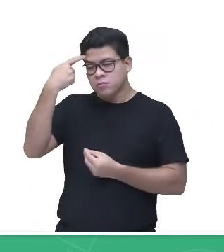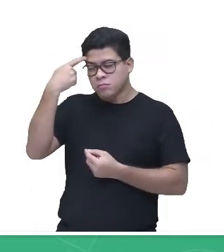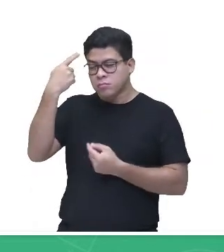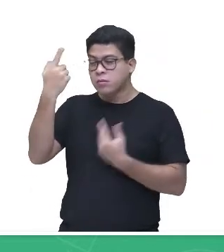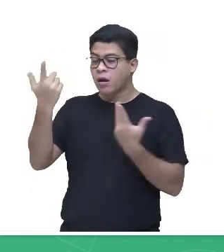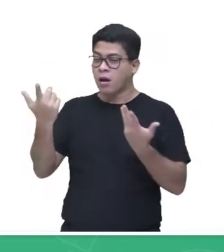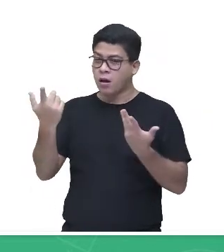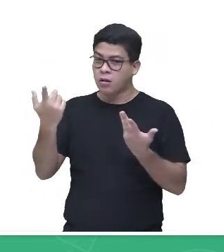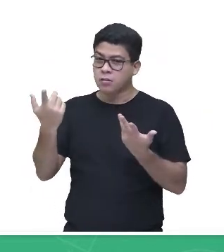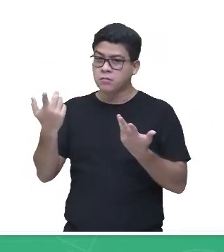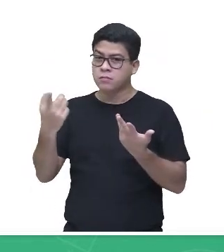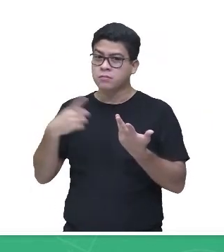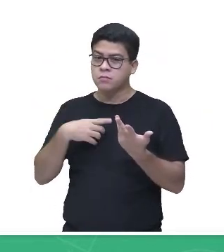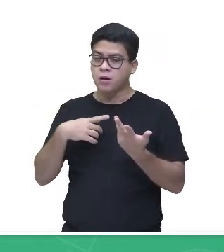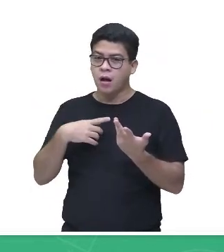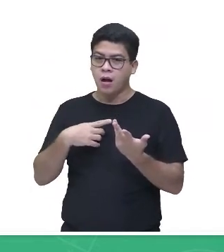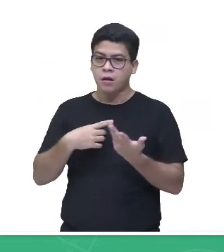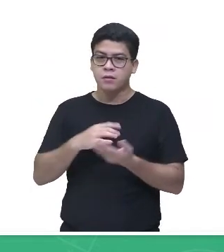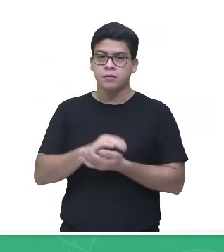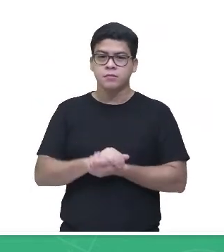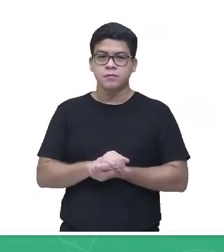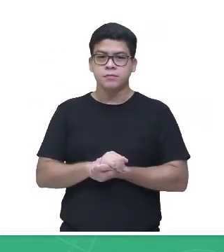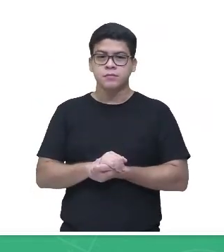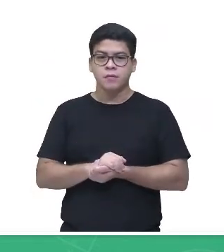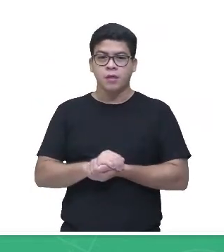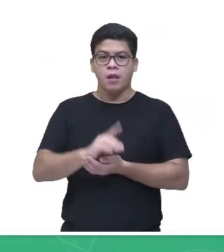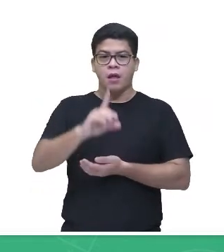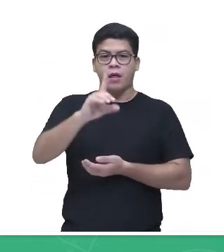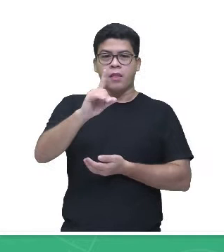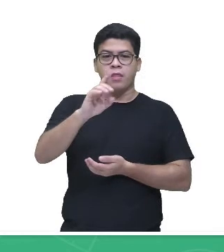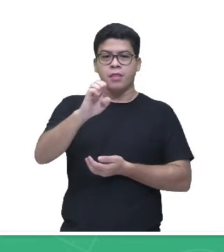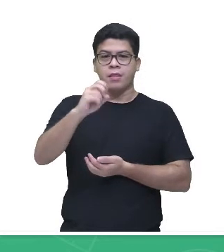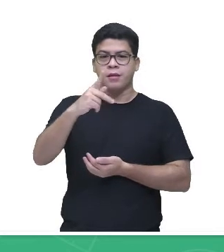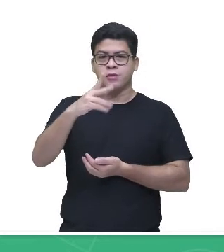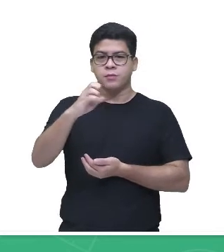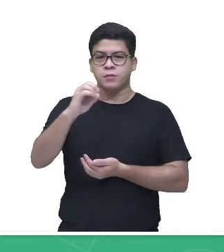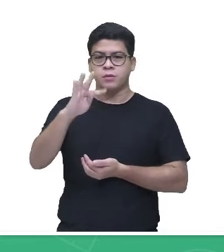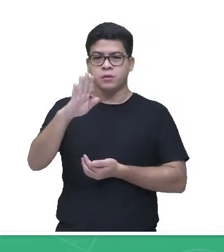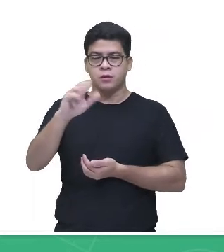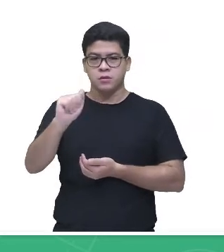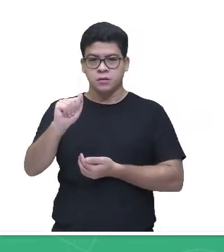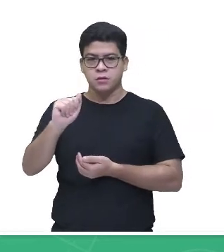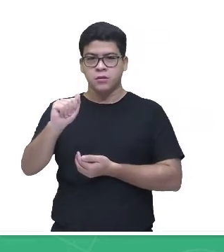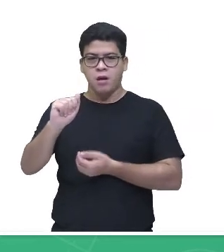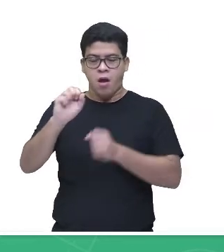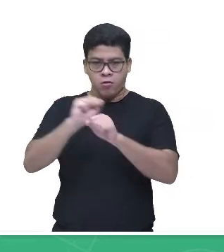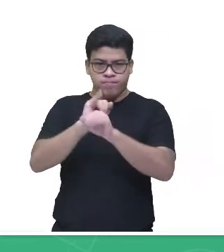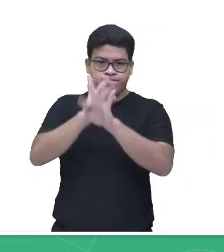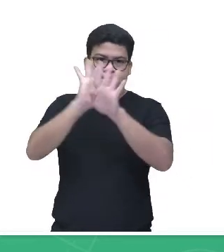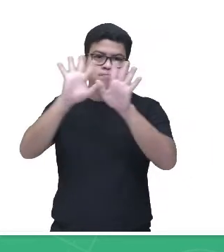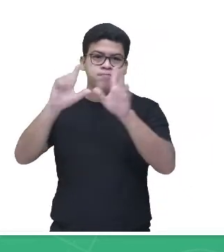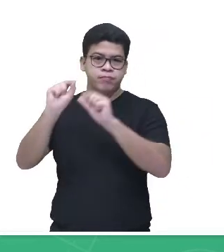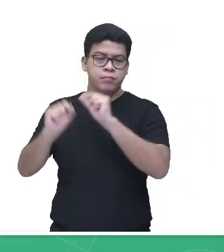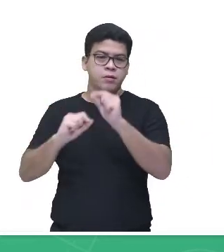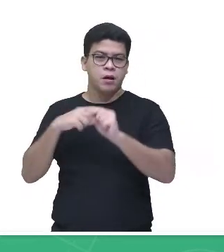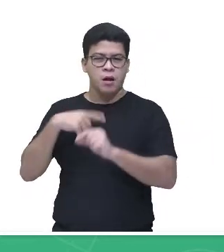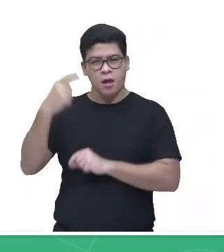o que nós chamamos de déspotas esclarecidos. Vamos lá então? As ideias iluministas